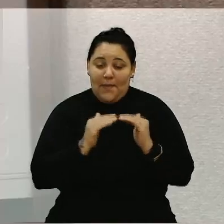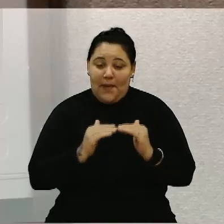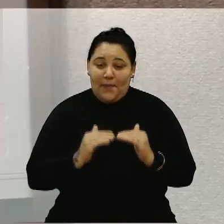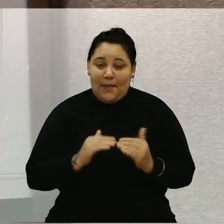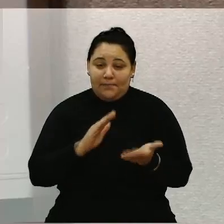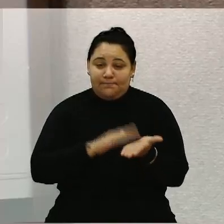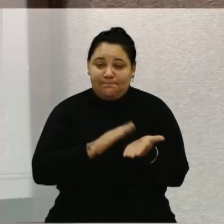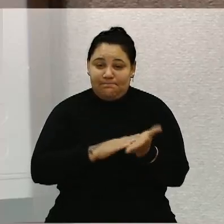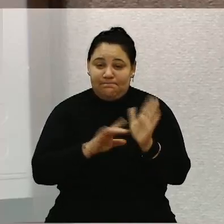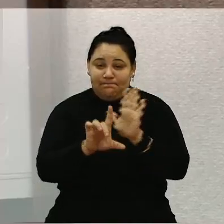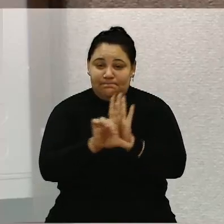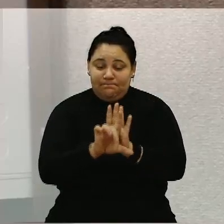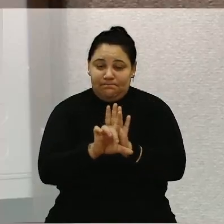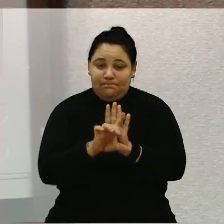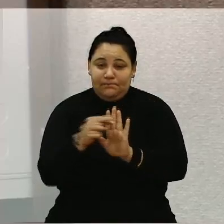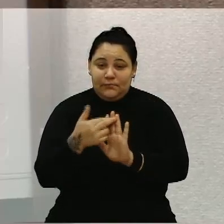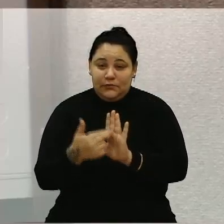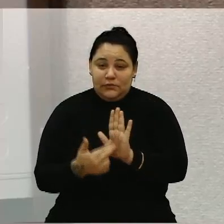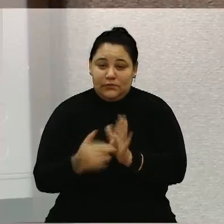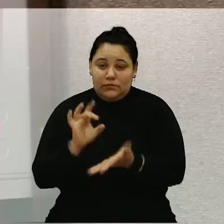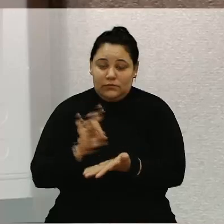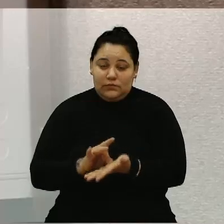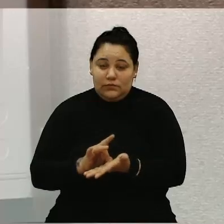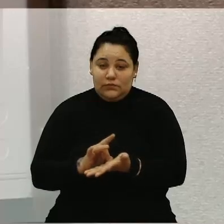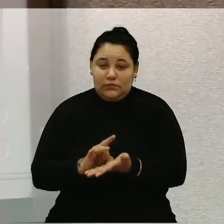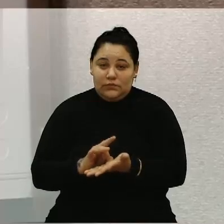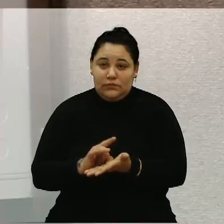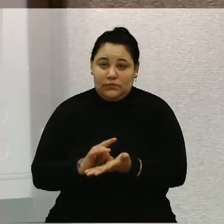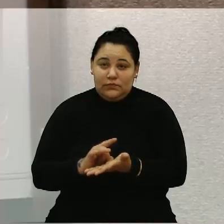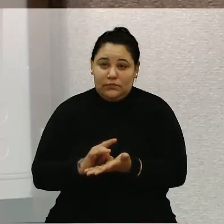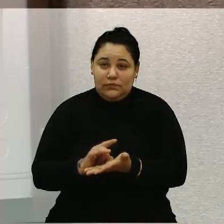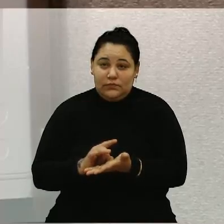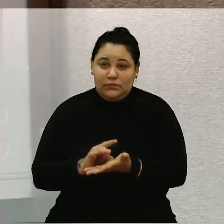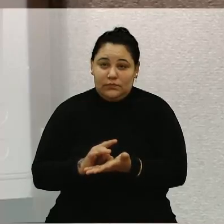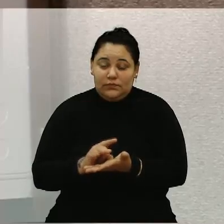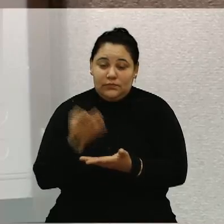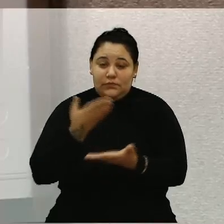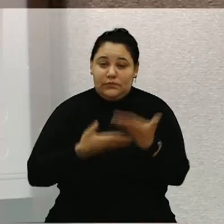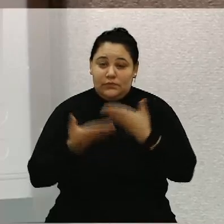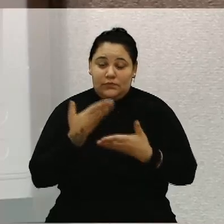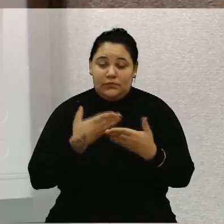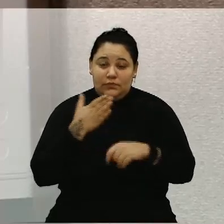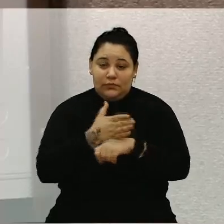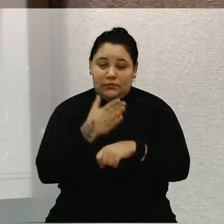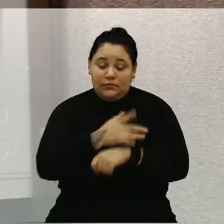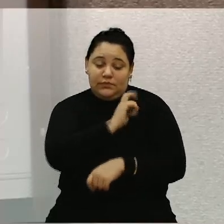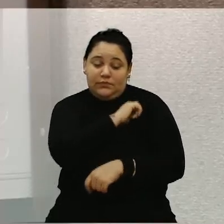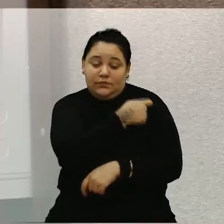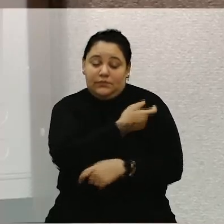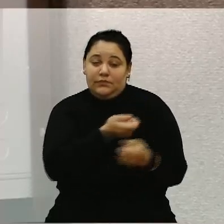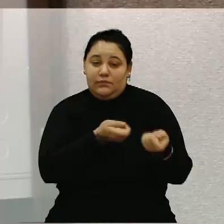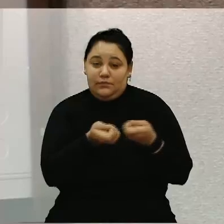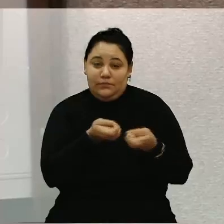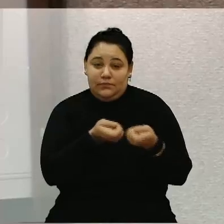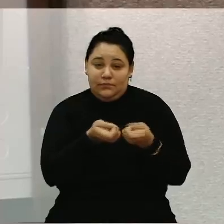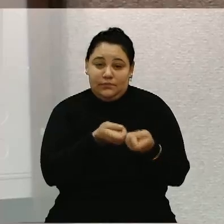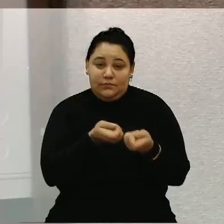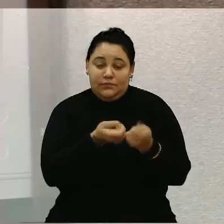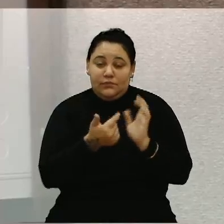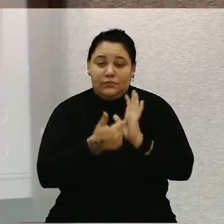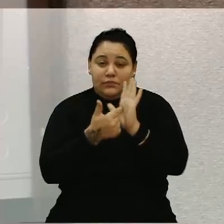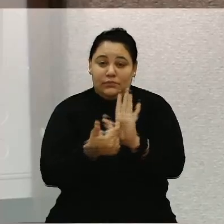legais regulatórias, orientadoras de repercussão na fiscalização e controle,